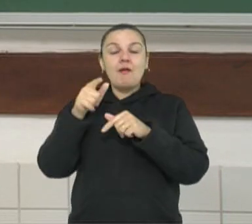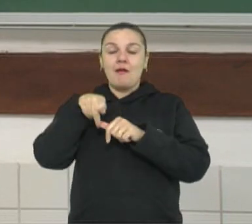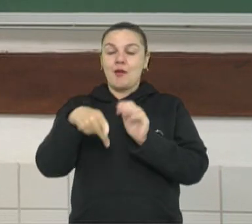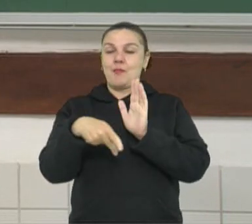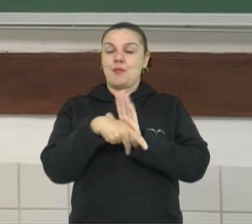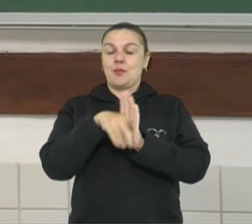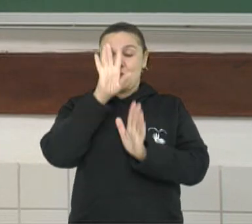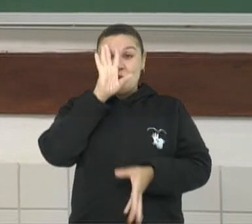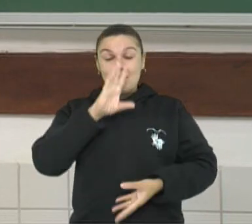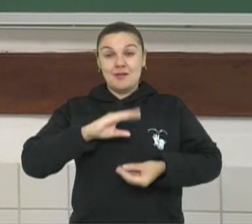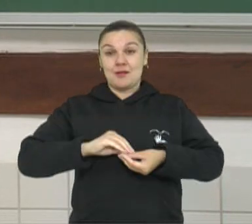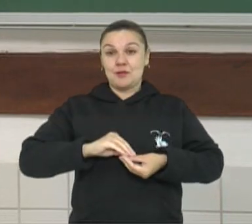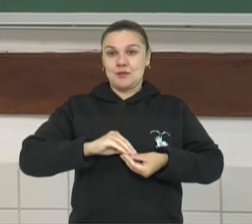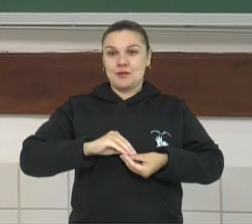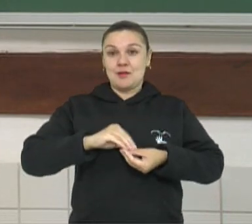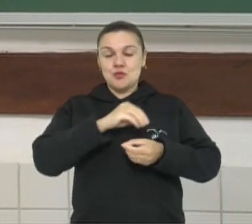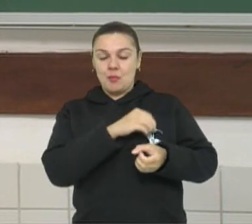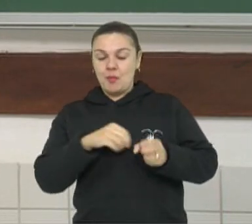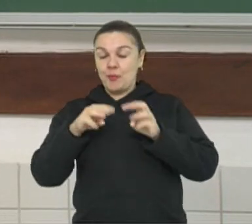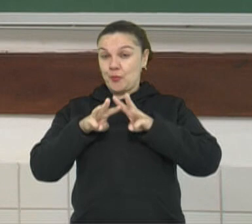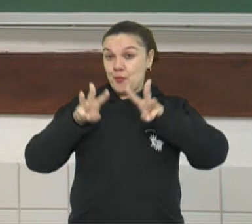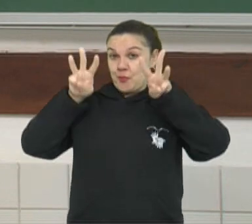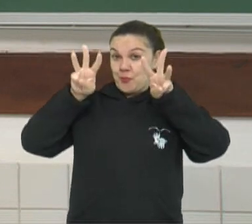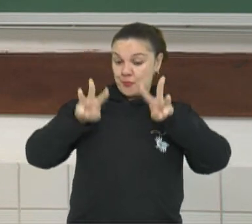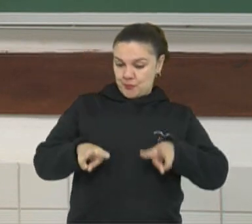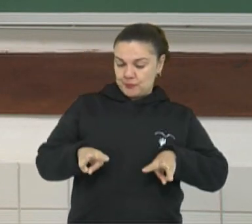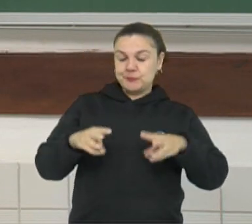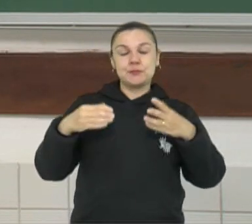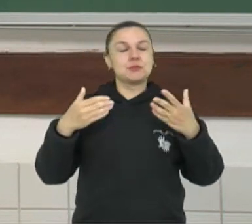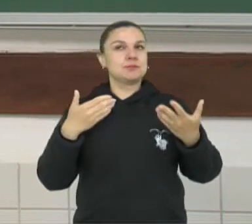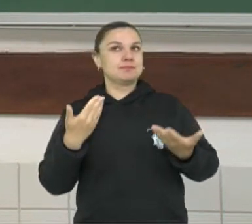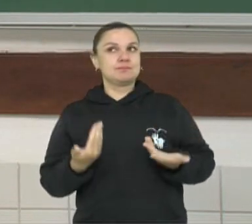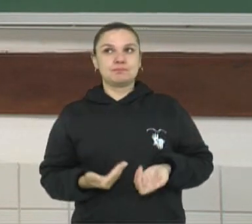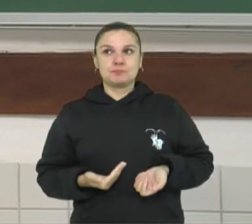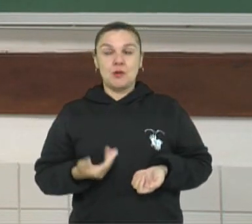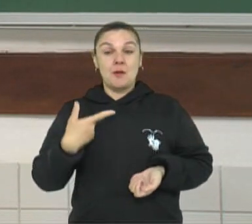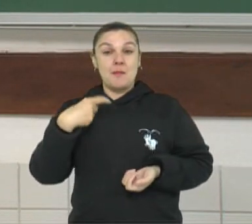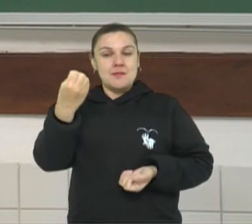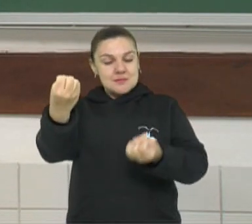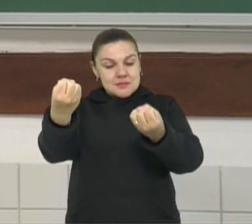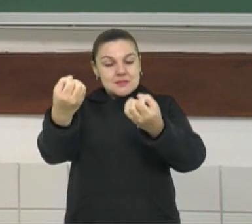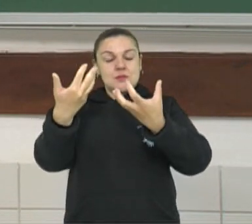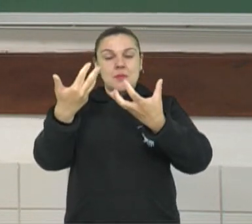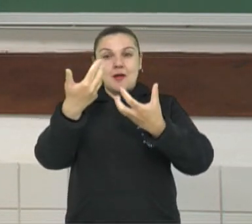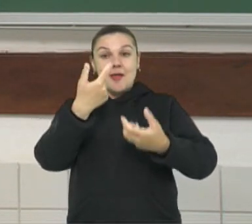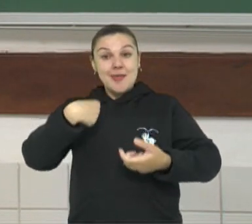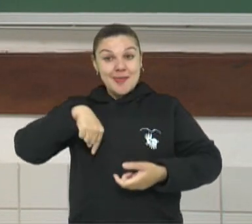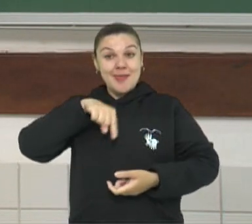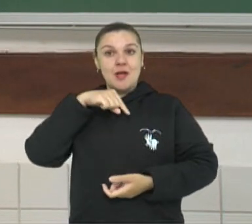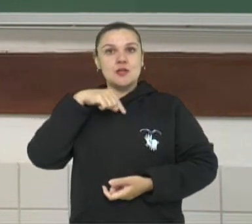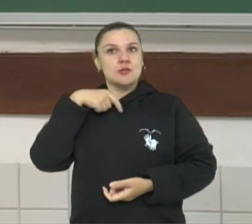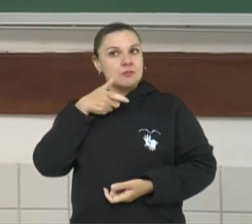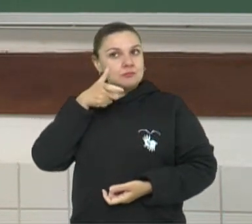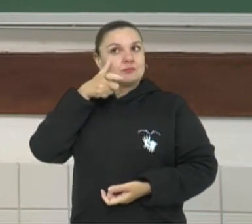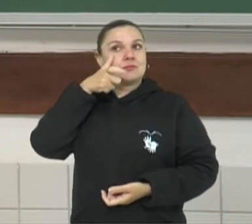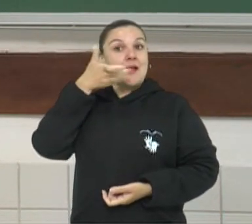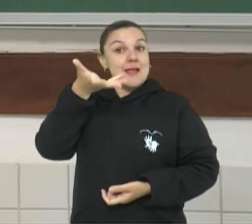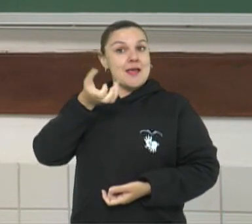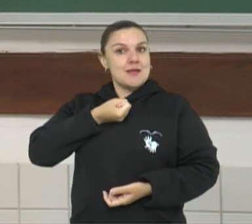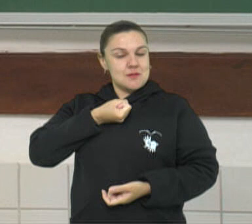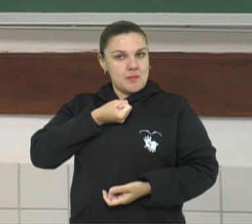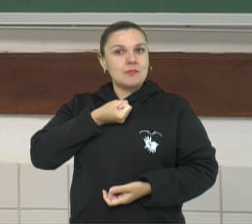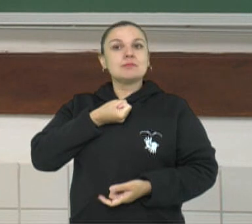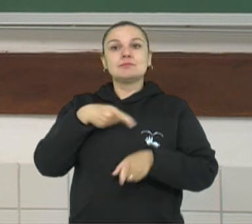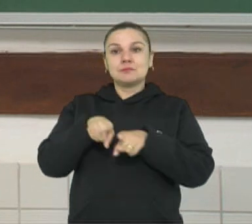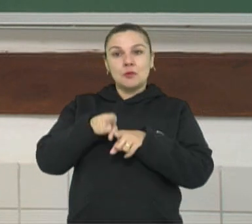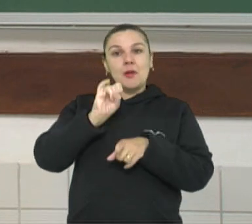dialógica entre o museu, como se ele fosse o locutor, e nós somos os interlocutores.